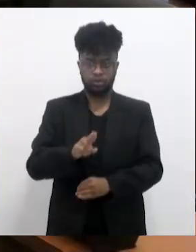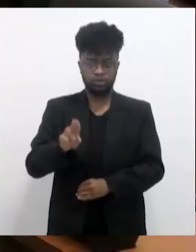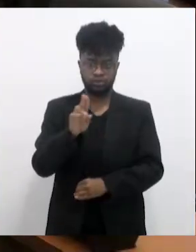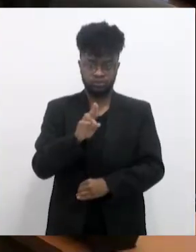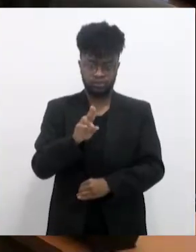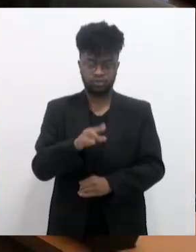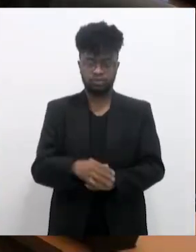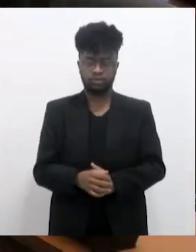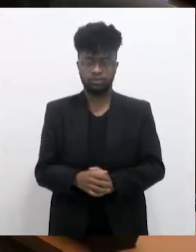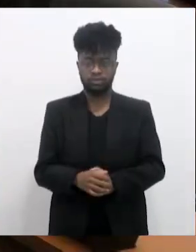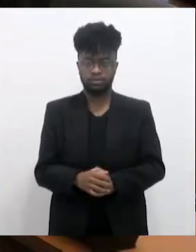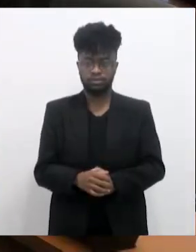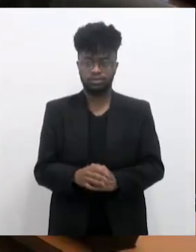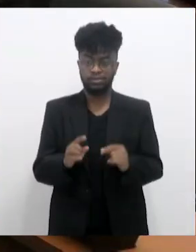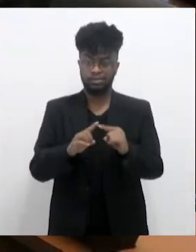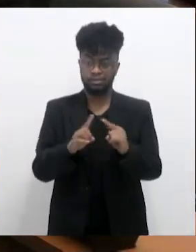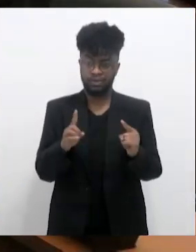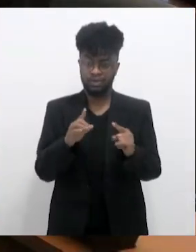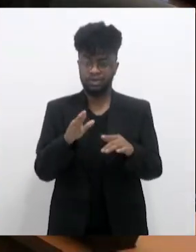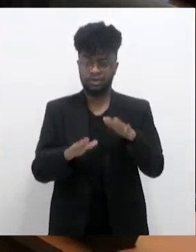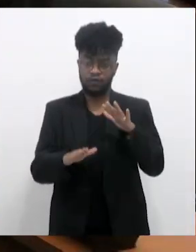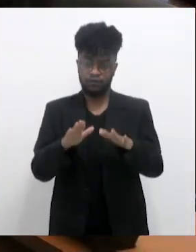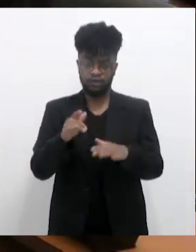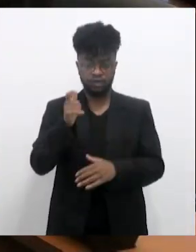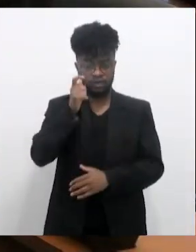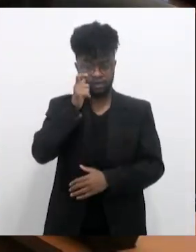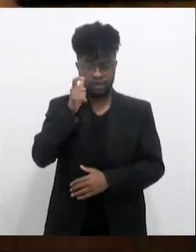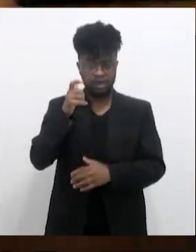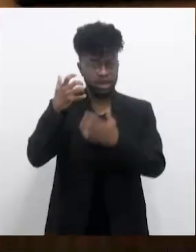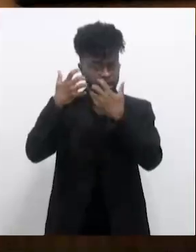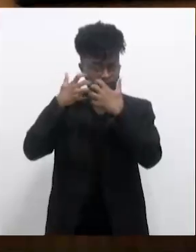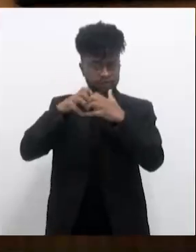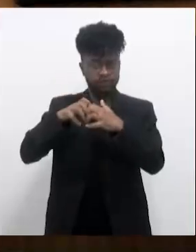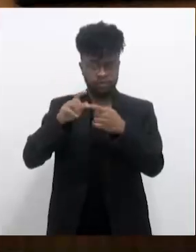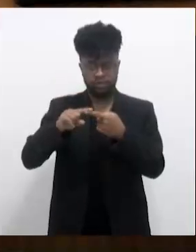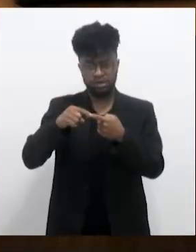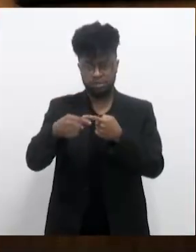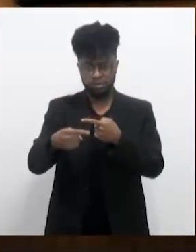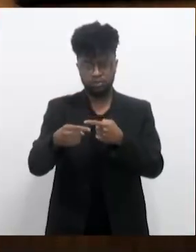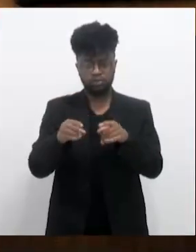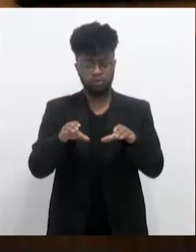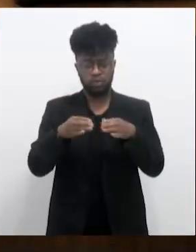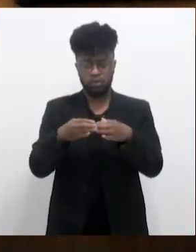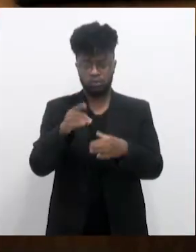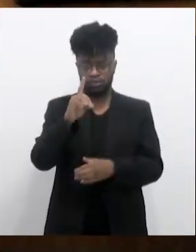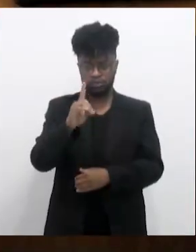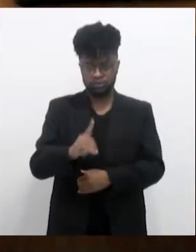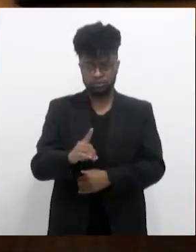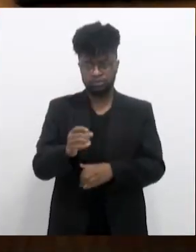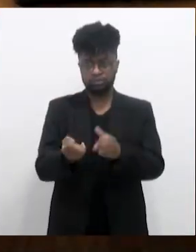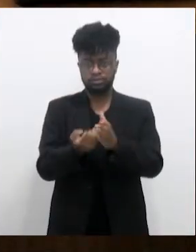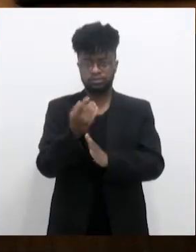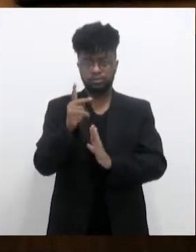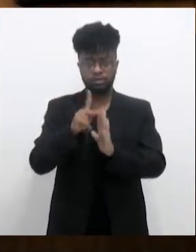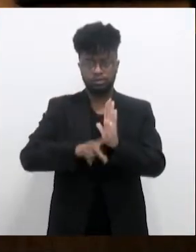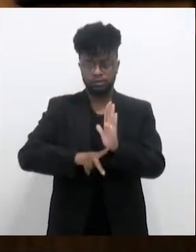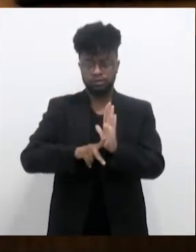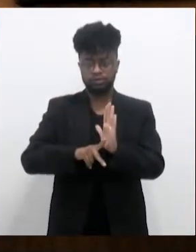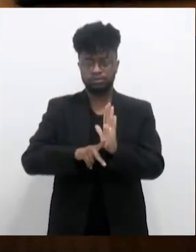isso. Agora, talvez fosse interessante uma reflexão mais tarde para a mesa diretora, apresentar um projeto, digamos